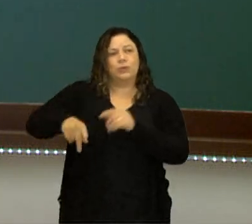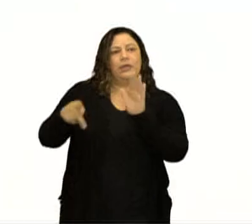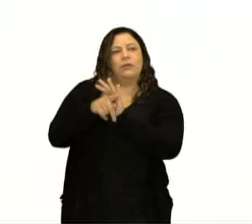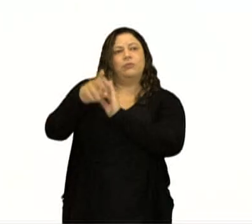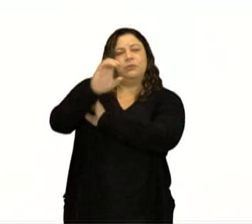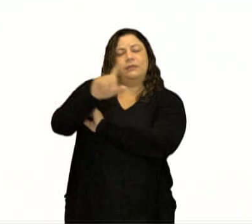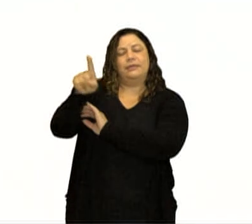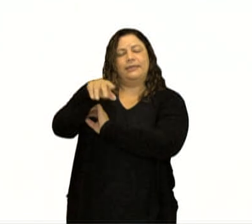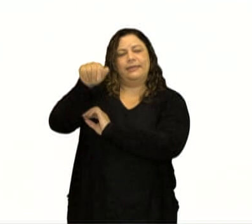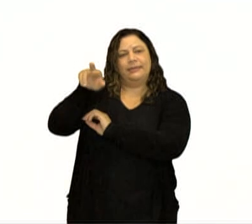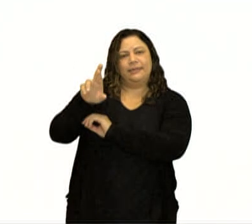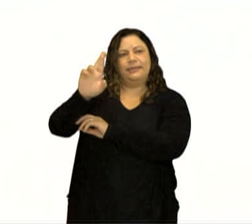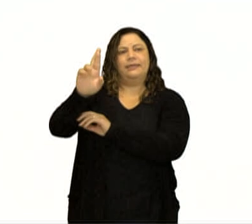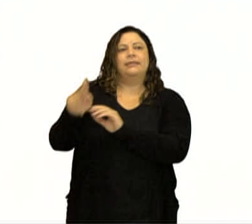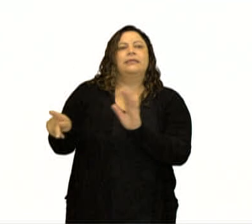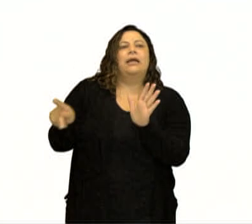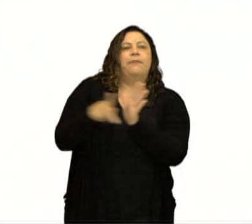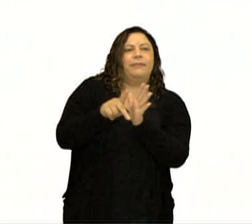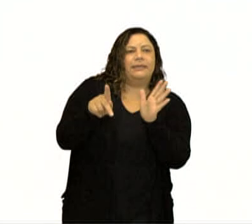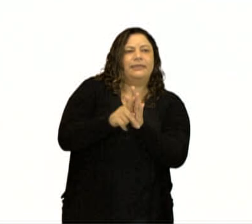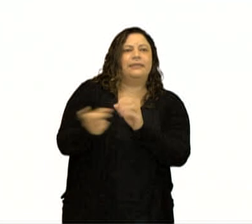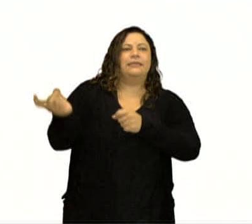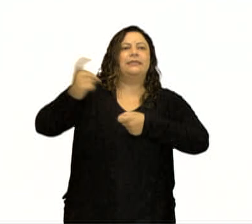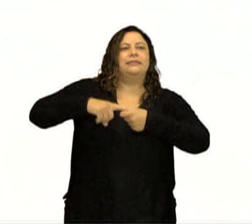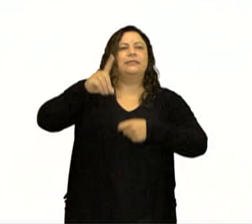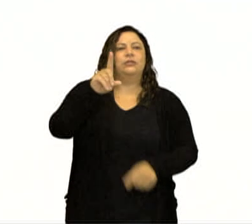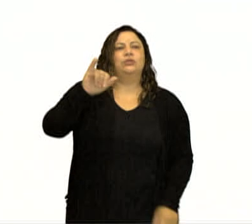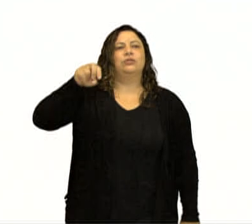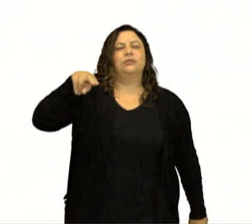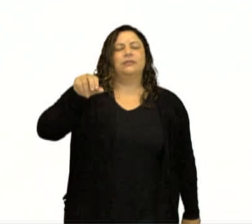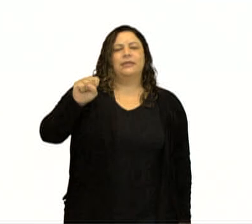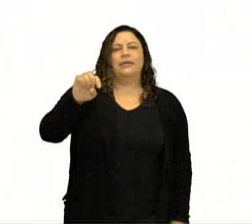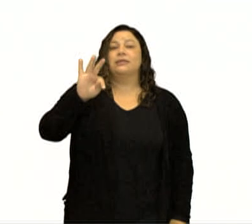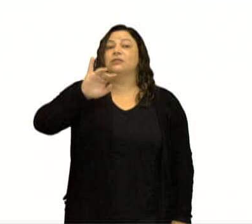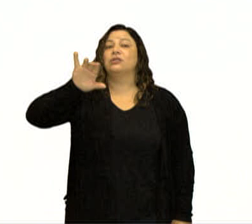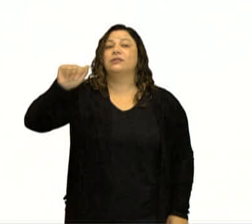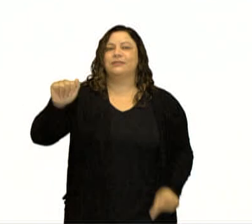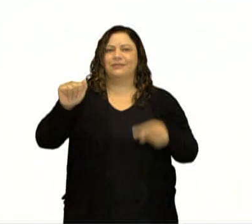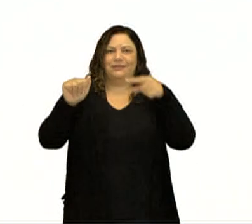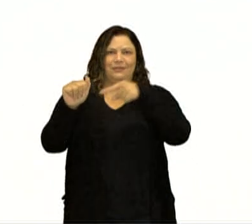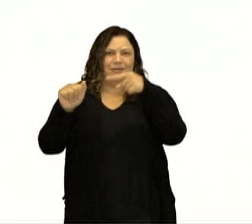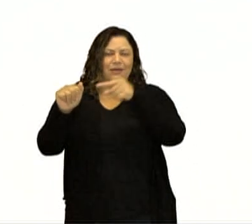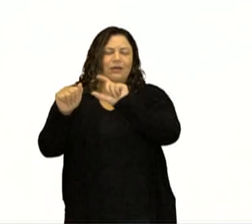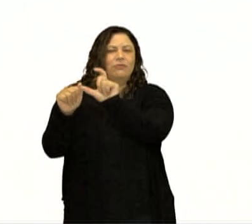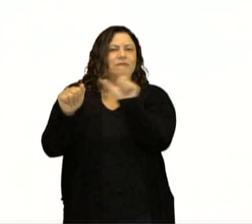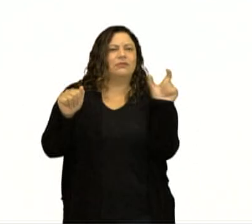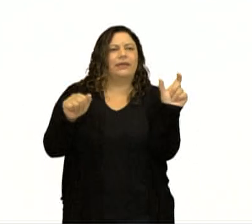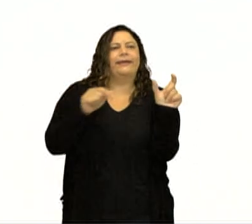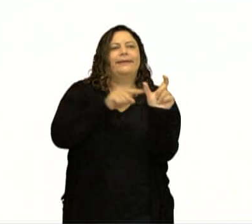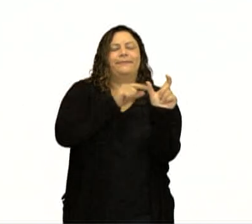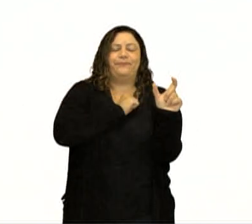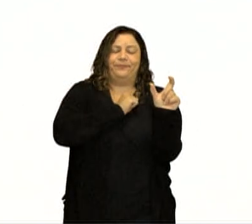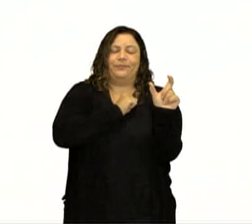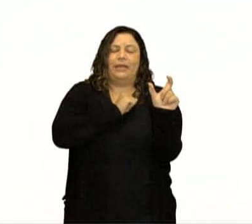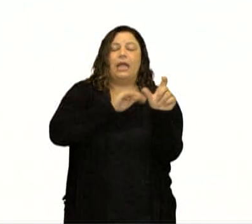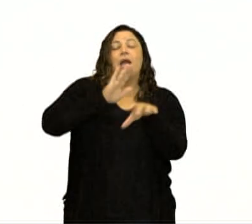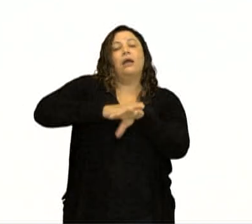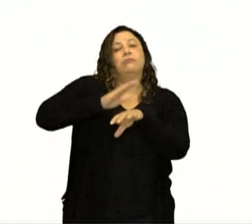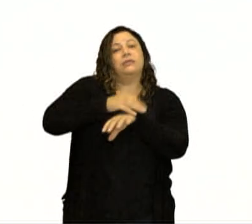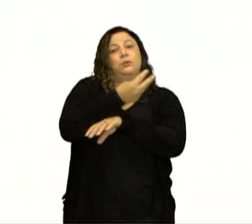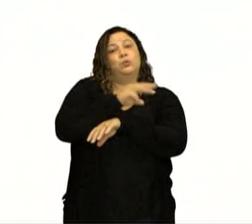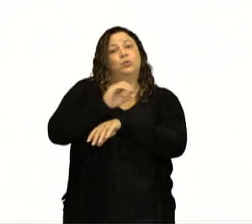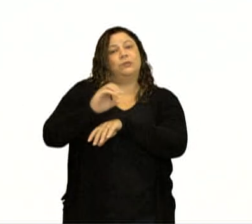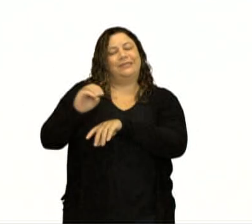à dinastia Romanov. O que era uma dinastia? Era então, durante mais de 300 anos, essa